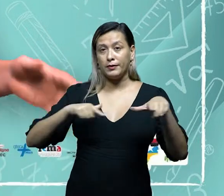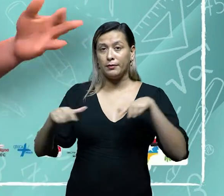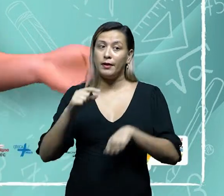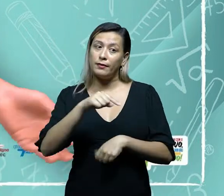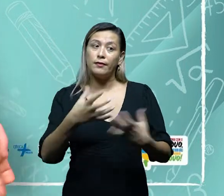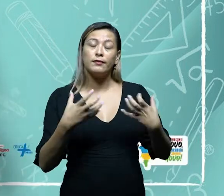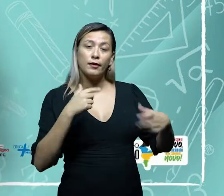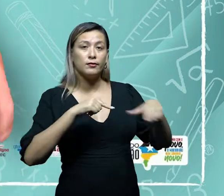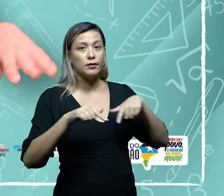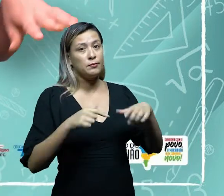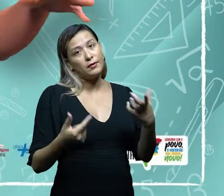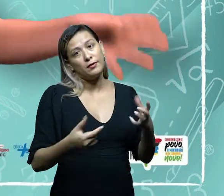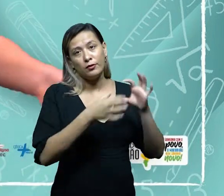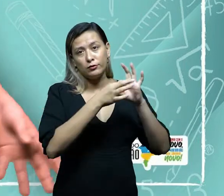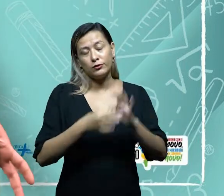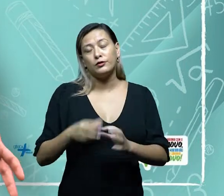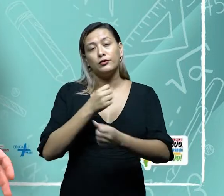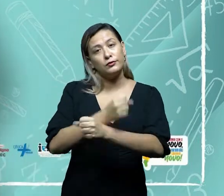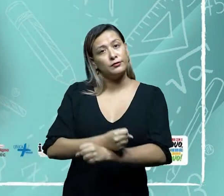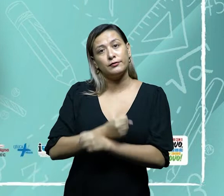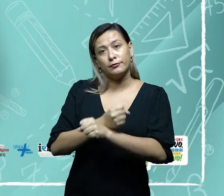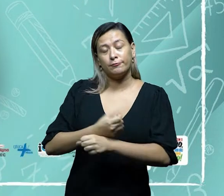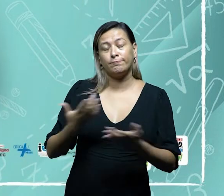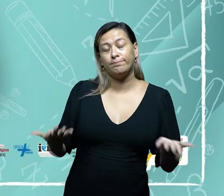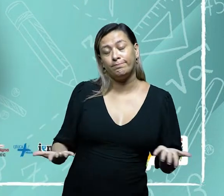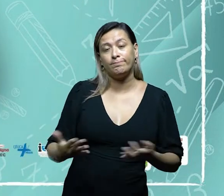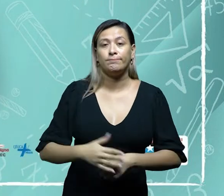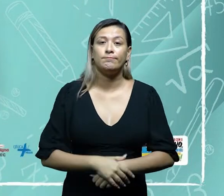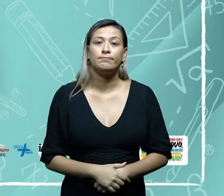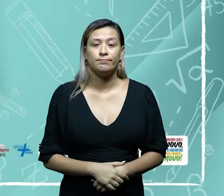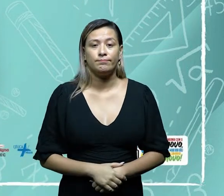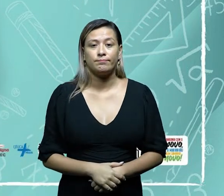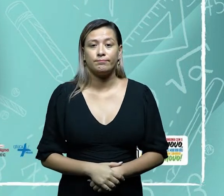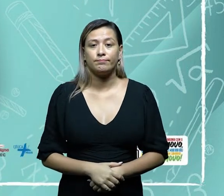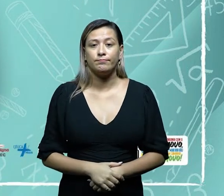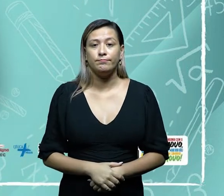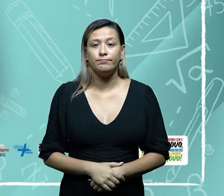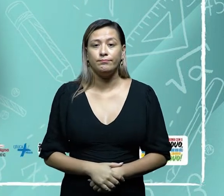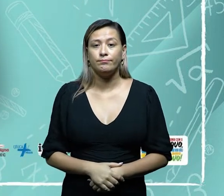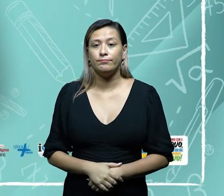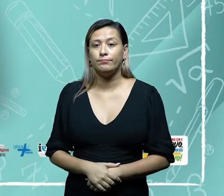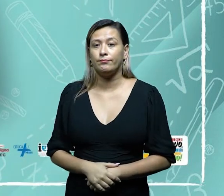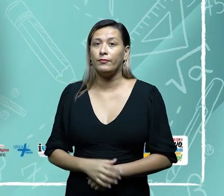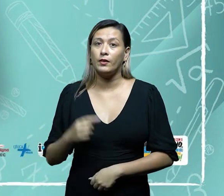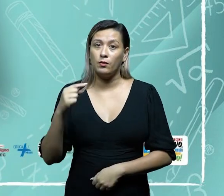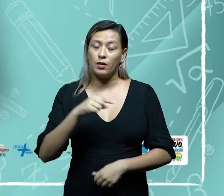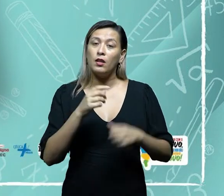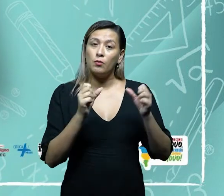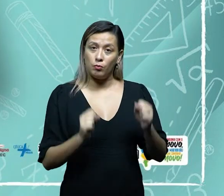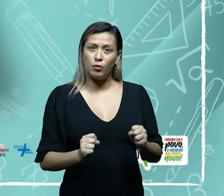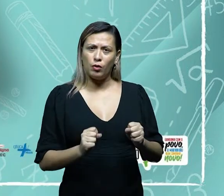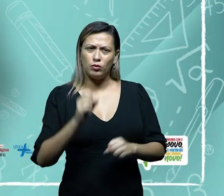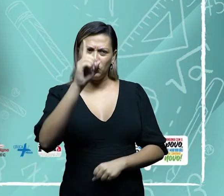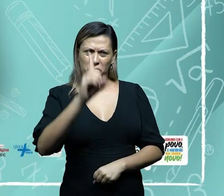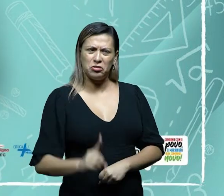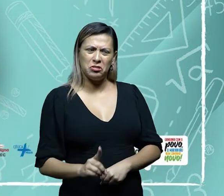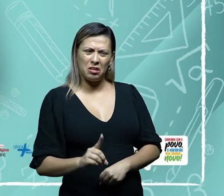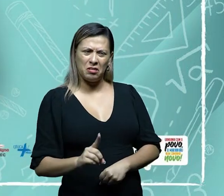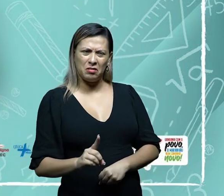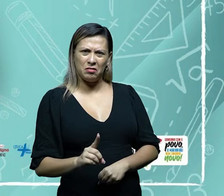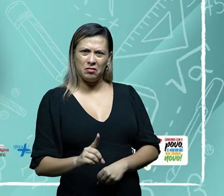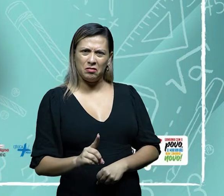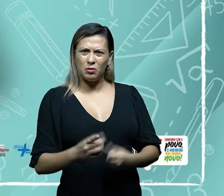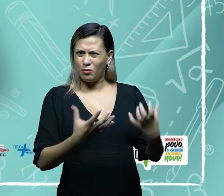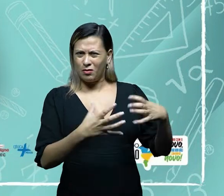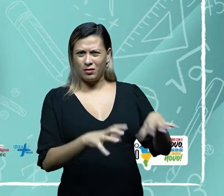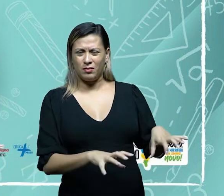fato, quer trabalhar nessas condições análogas a de escravo. Então, aquele trabalhador, ele pode, de fato, renunciar àquele direito? Não.